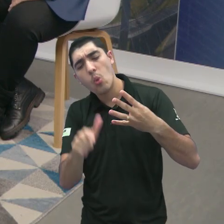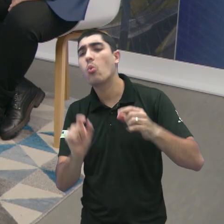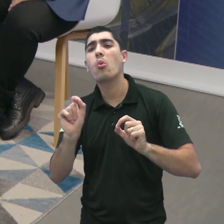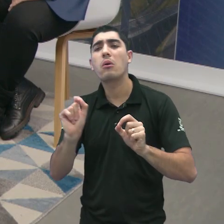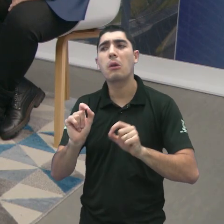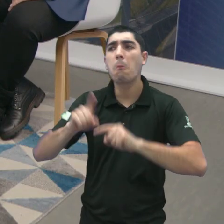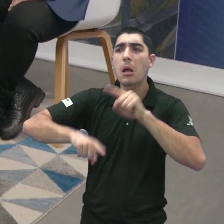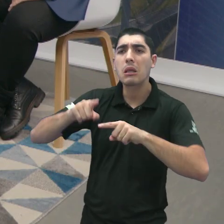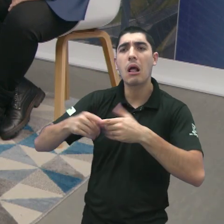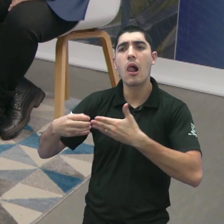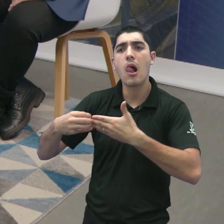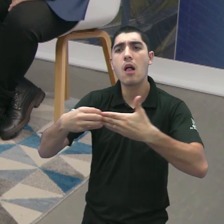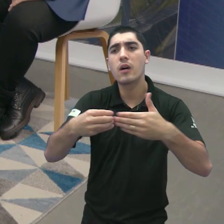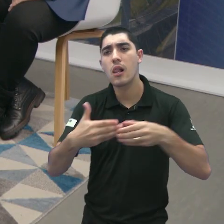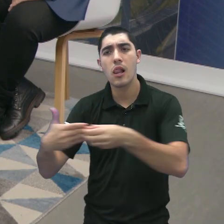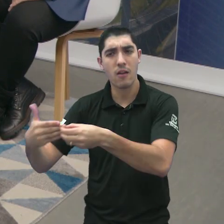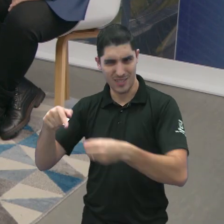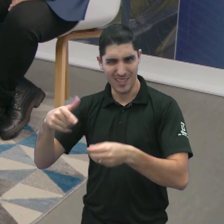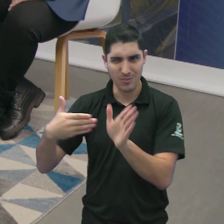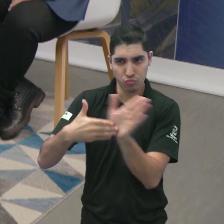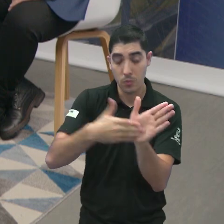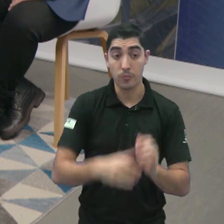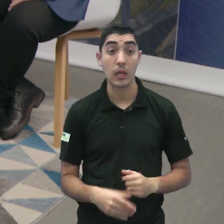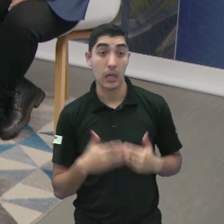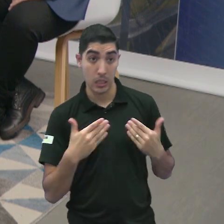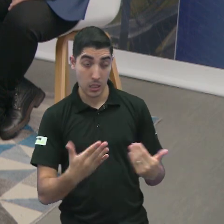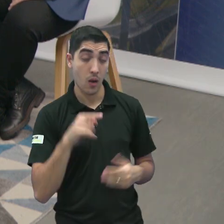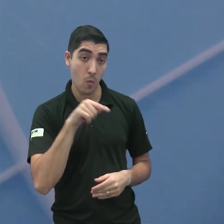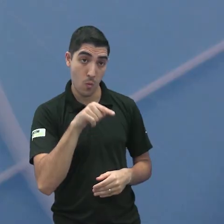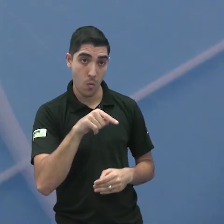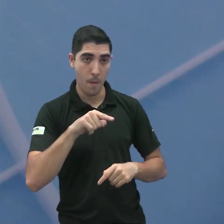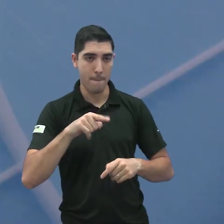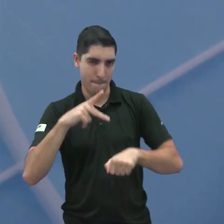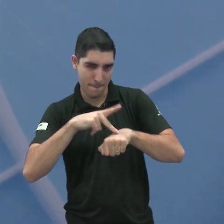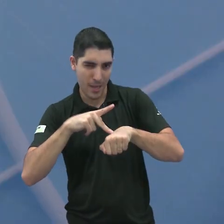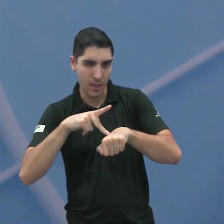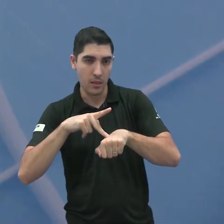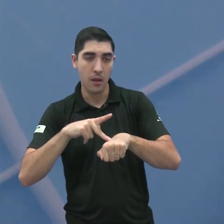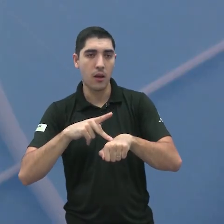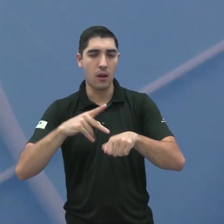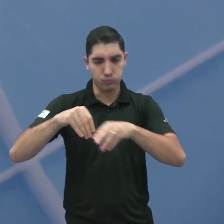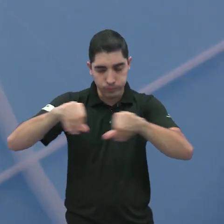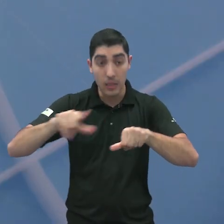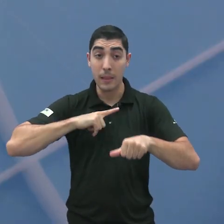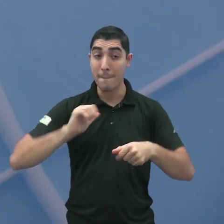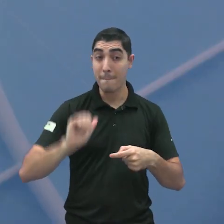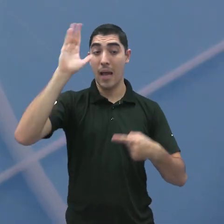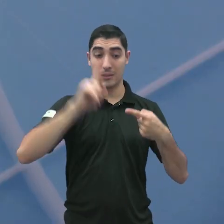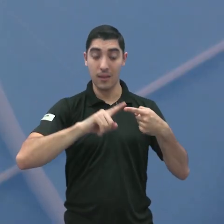ferroviário? Bom, o minério está concentrado praticamente em Minas Gerais e no